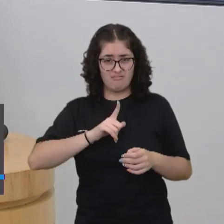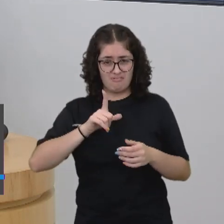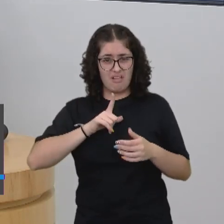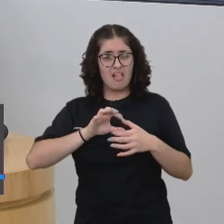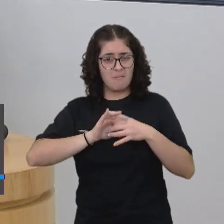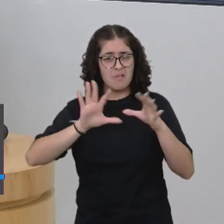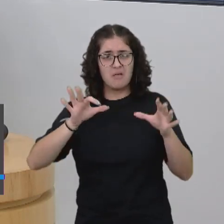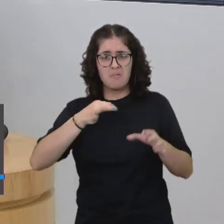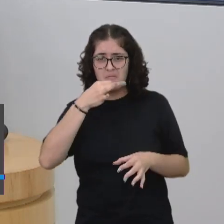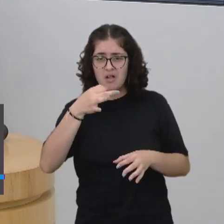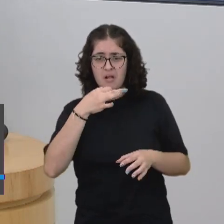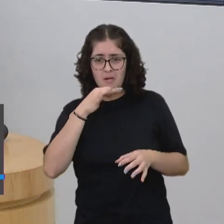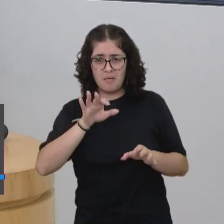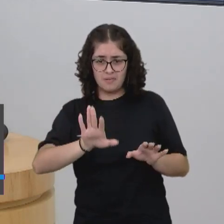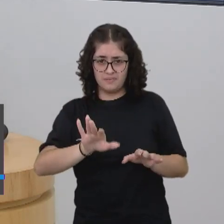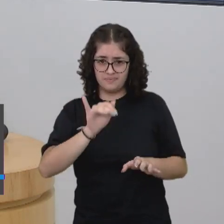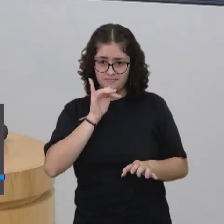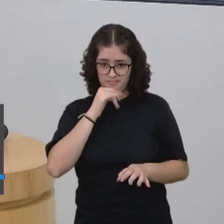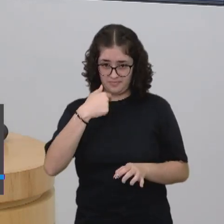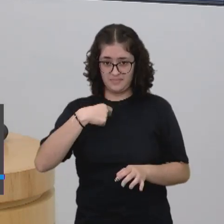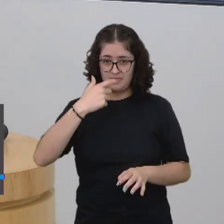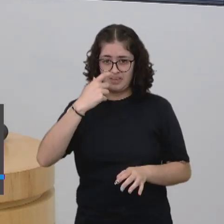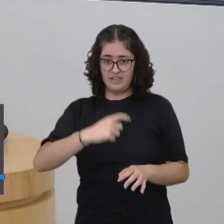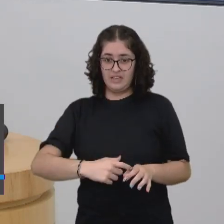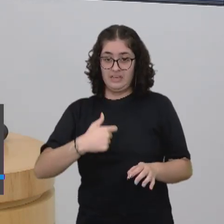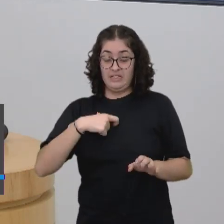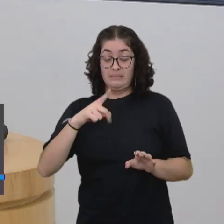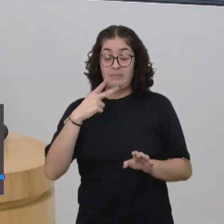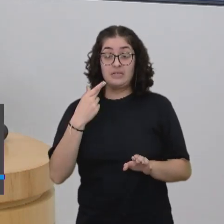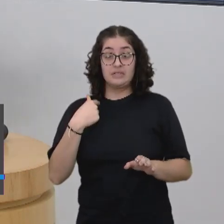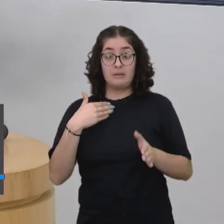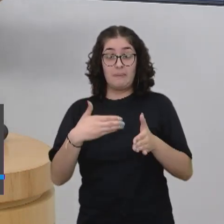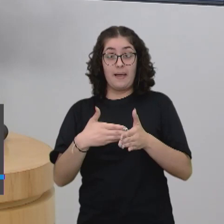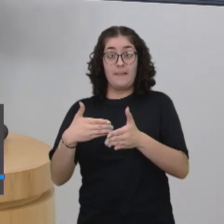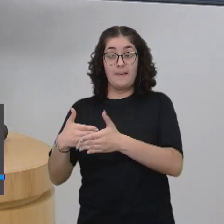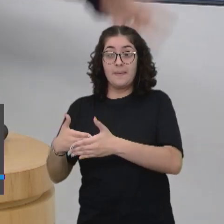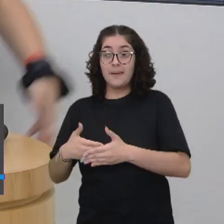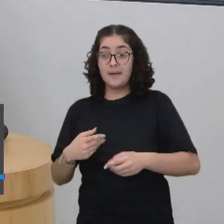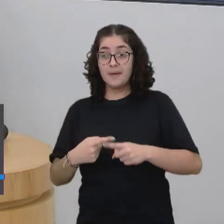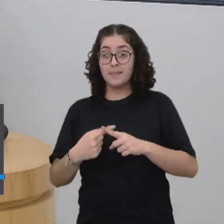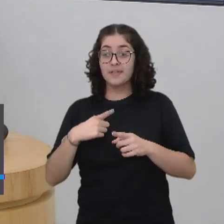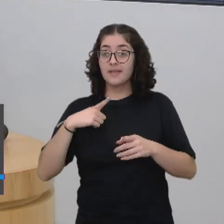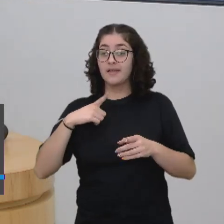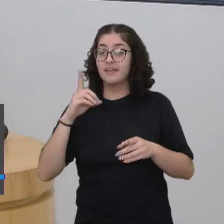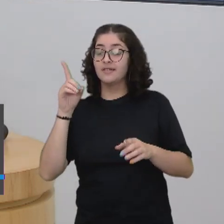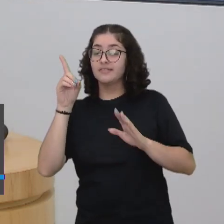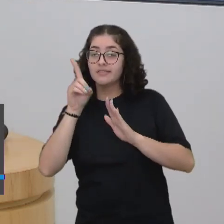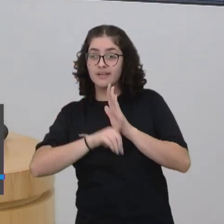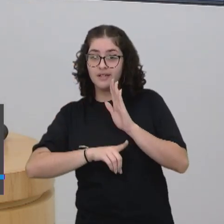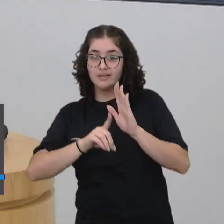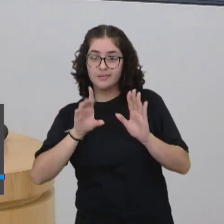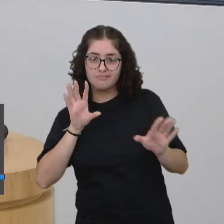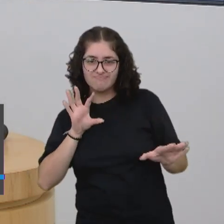quer. Mesmo aqui, que eu tenho um monte de restrição, por causa que eu tenho direito autoral, porque eu